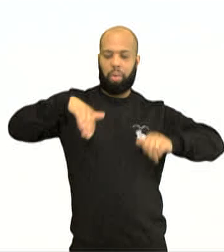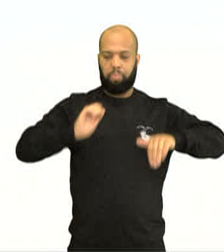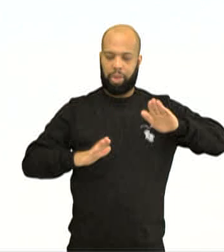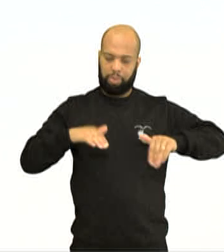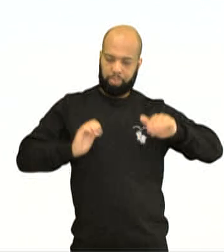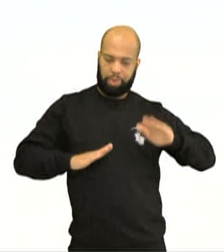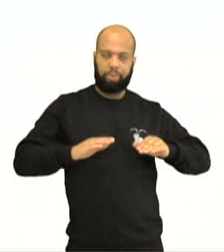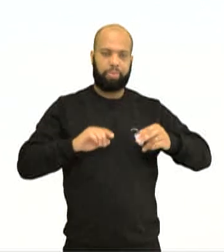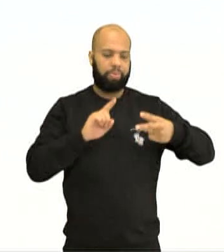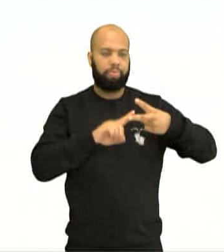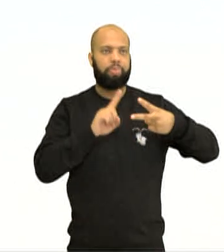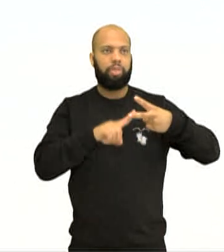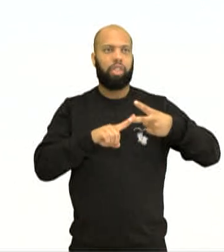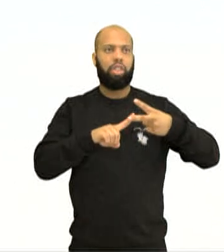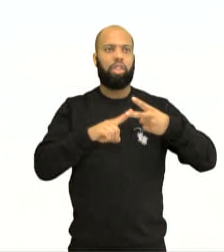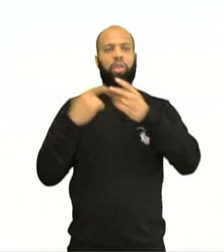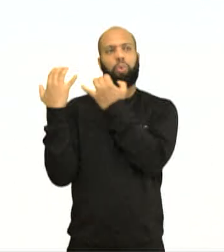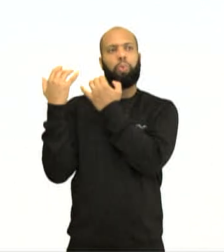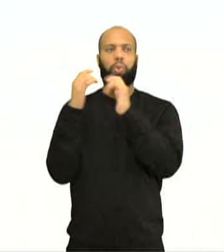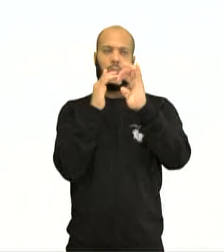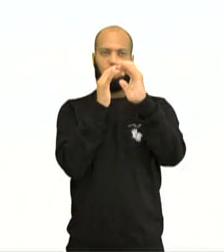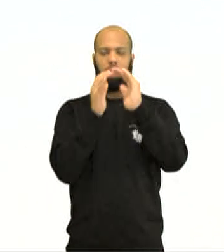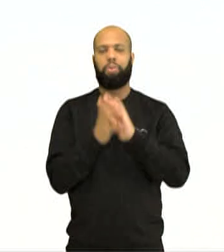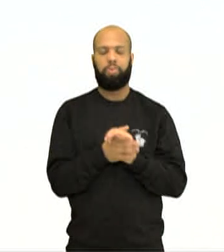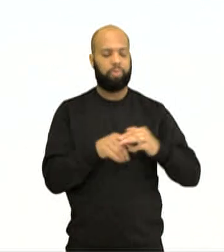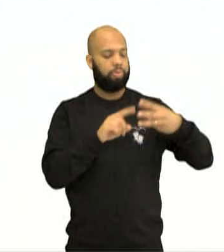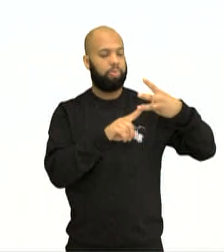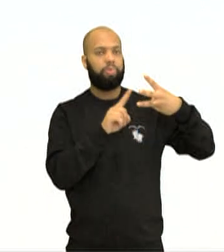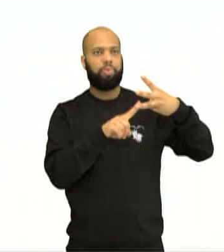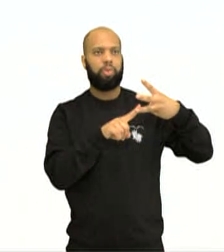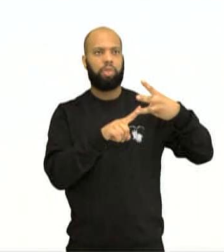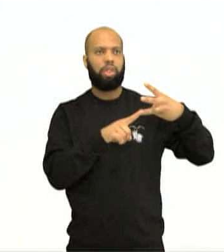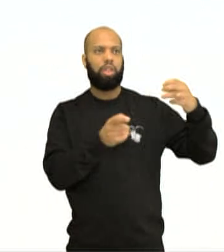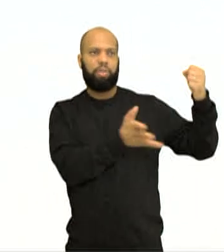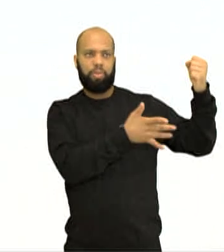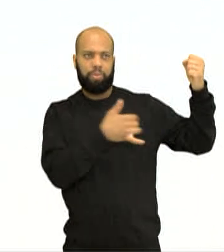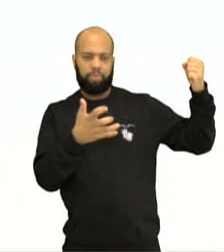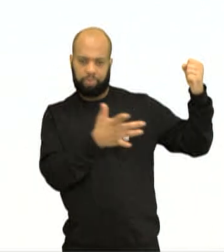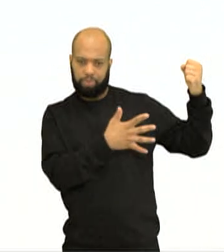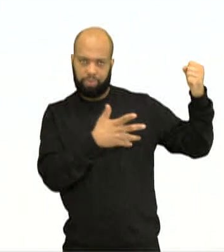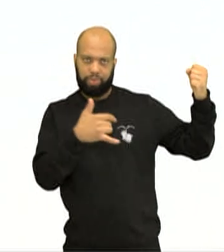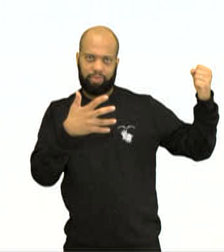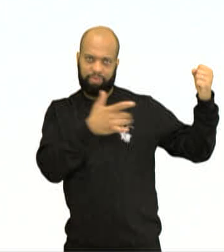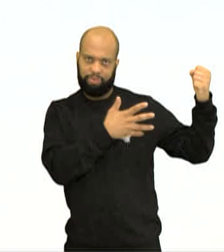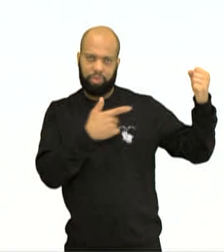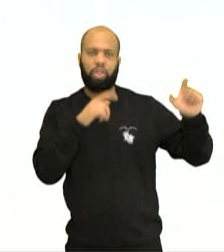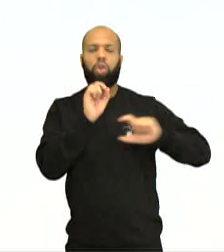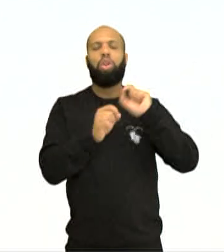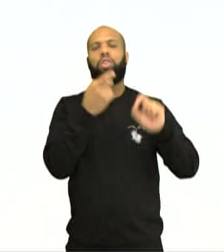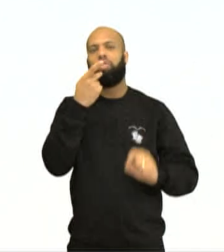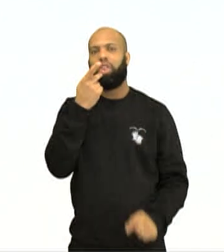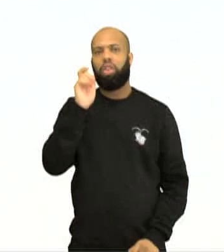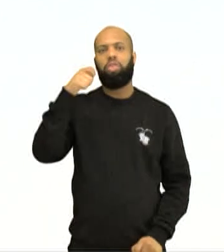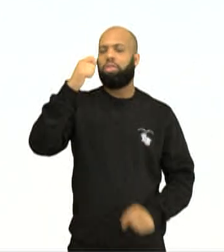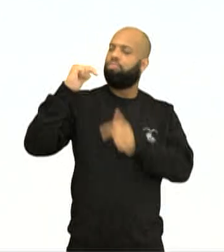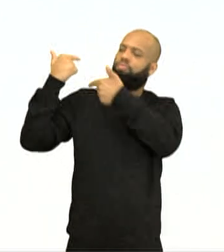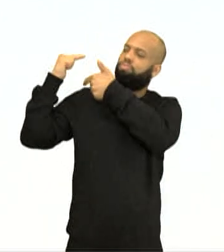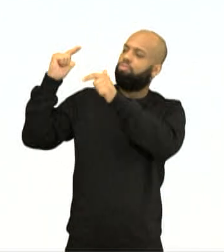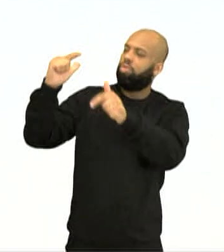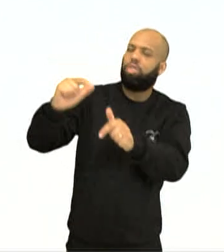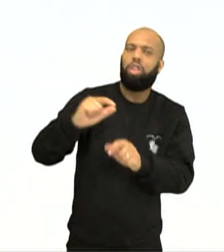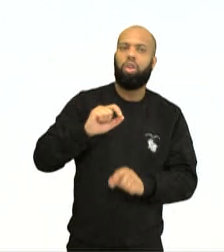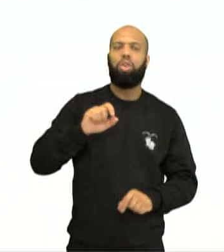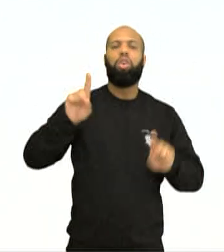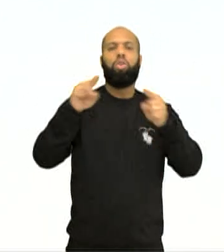de percussão, instrumentos de sopro e instrumentos de corda. O que falava a tradição? A tradição falava que